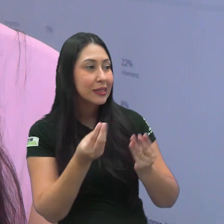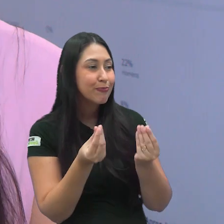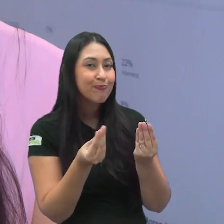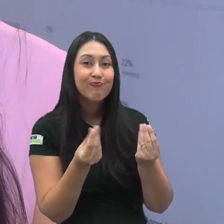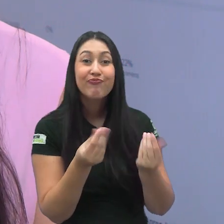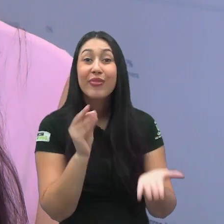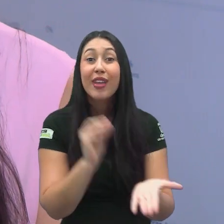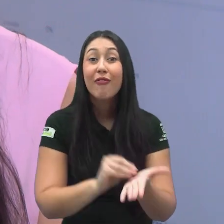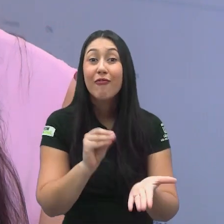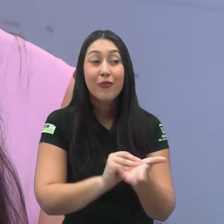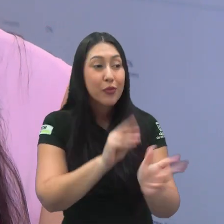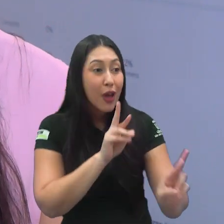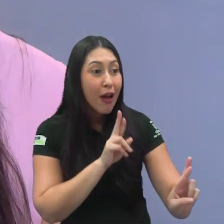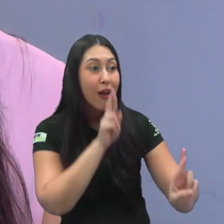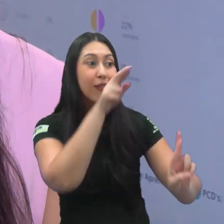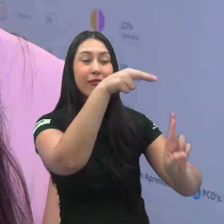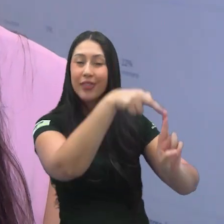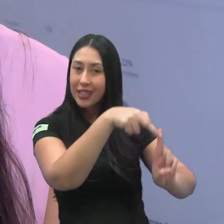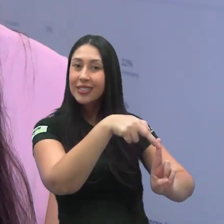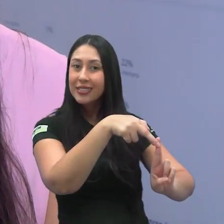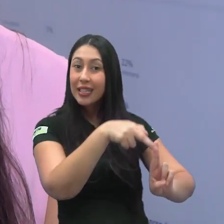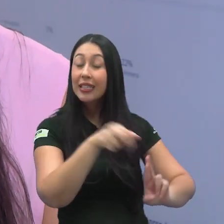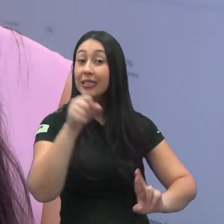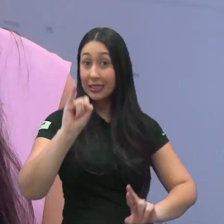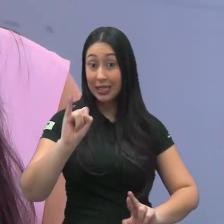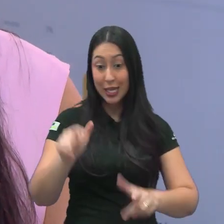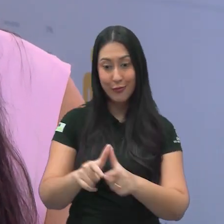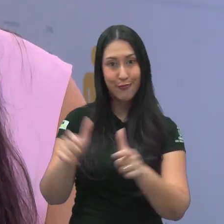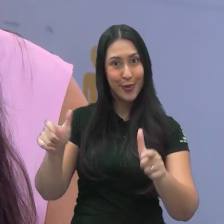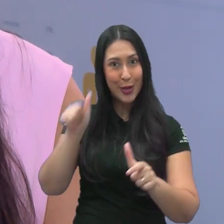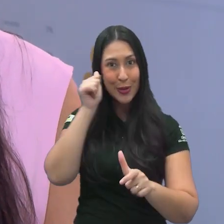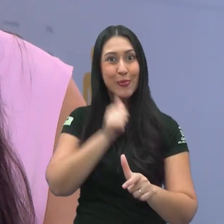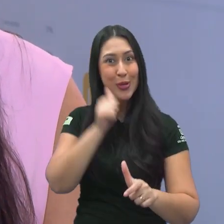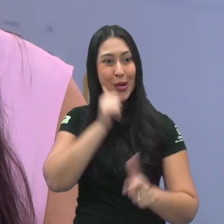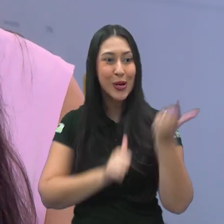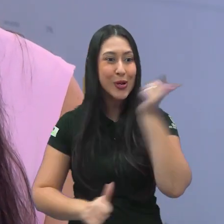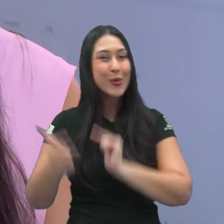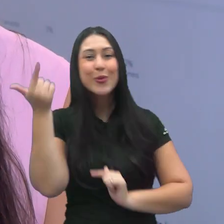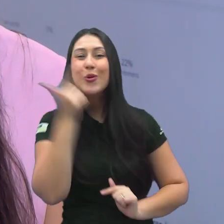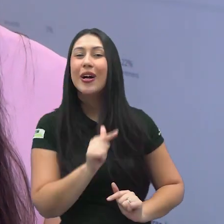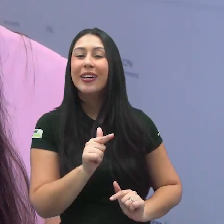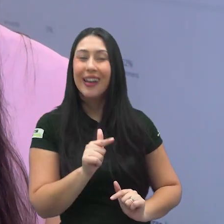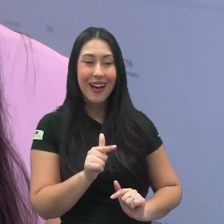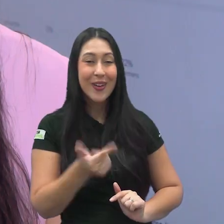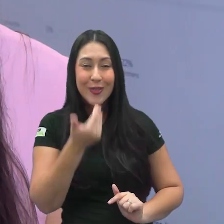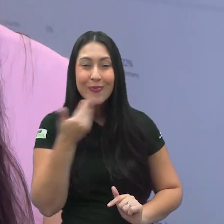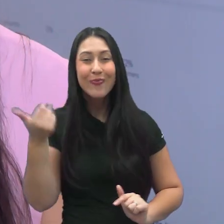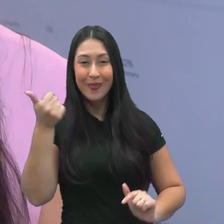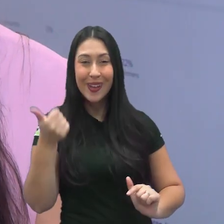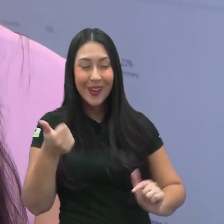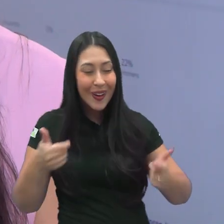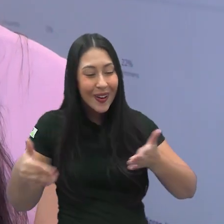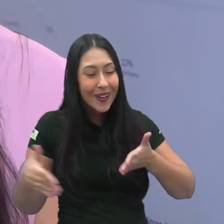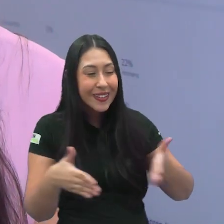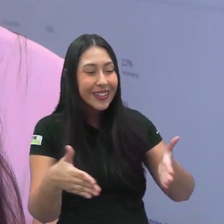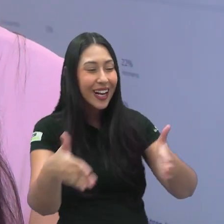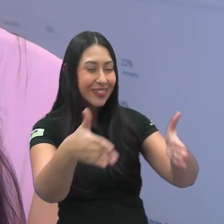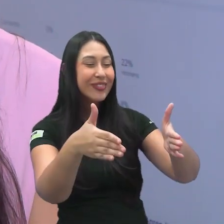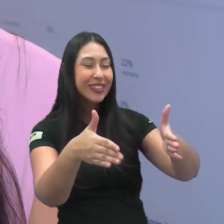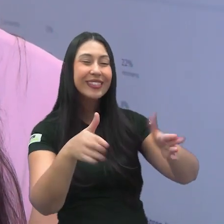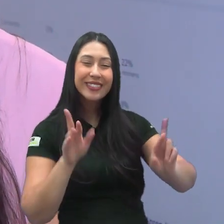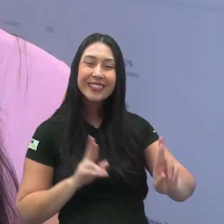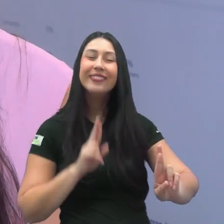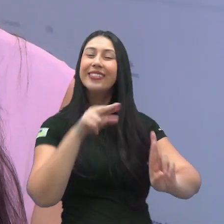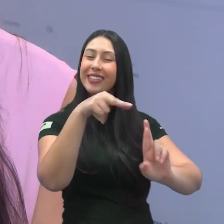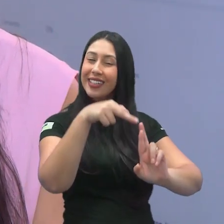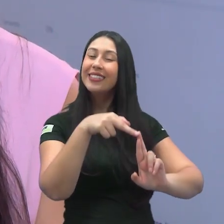você não tem esse norte tão definido. E quanto mais mulheres atingem essa posição, mais fácil é para que outras mulheres atinjam, porque o caminho